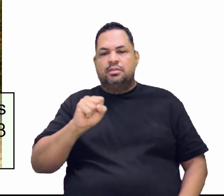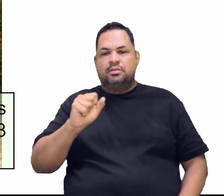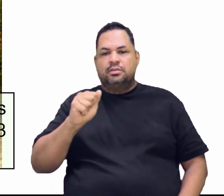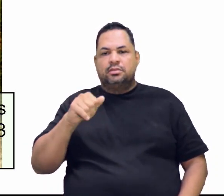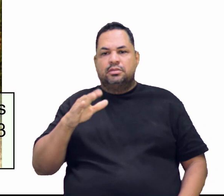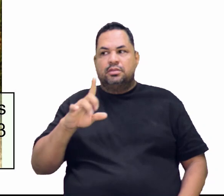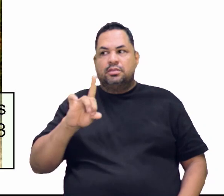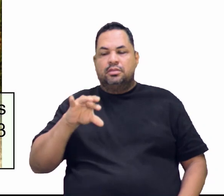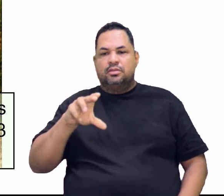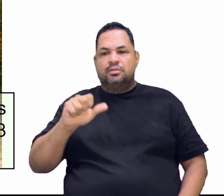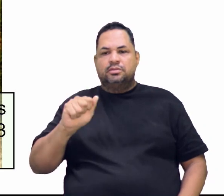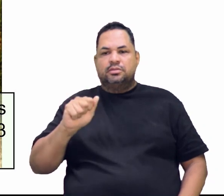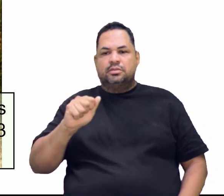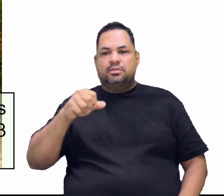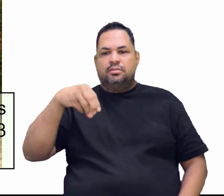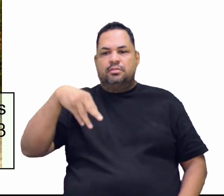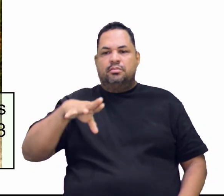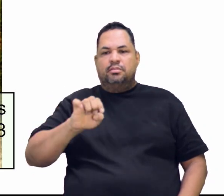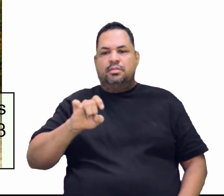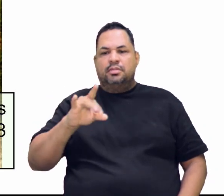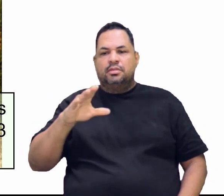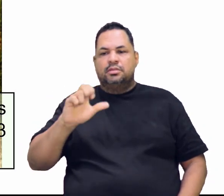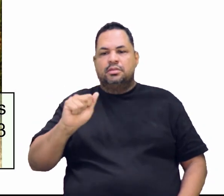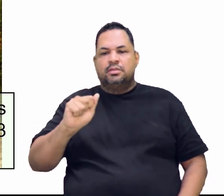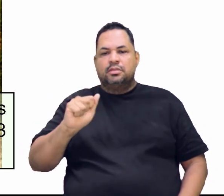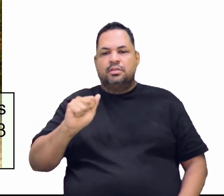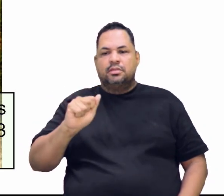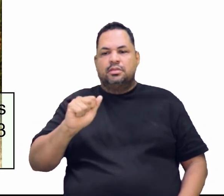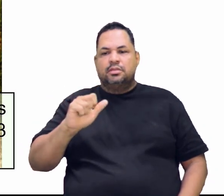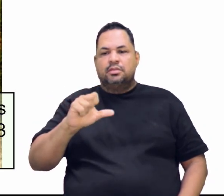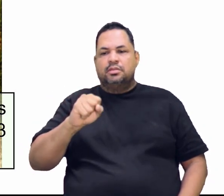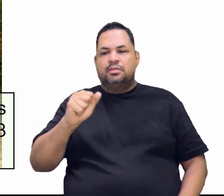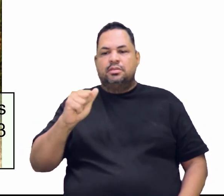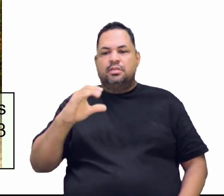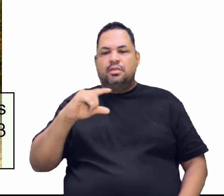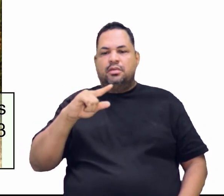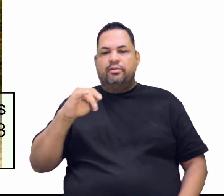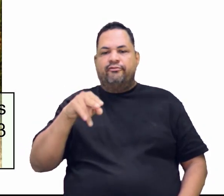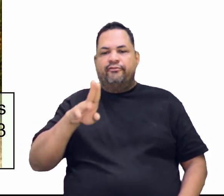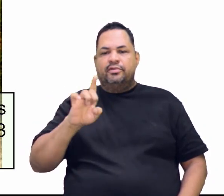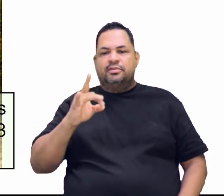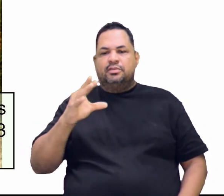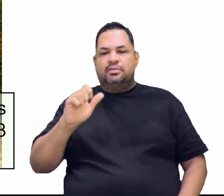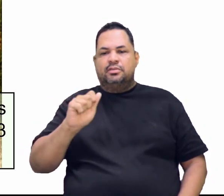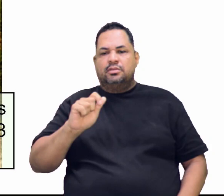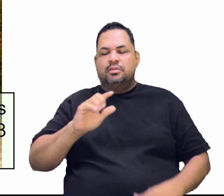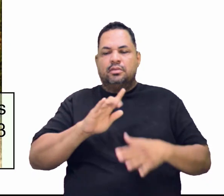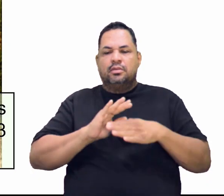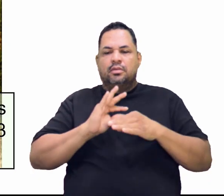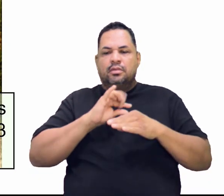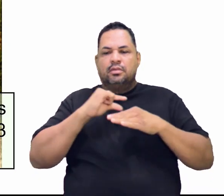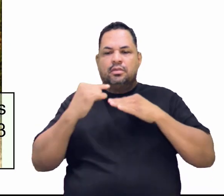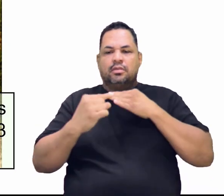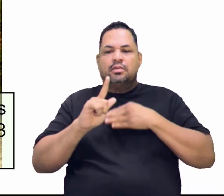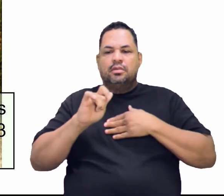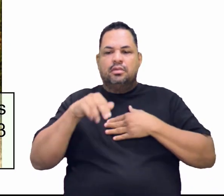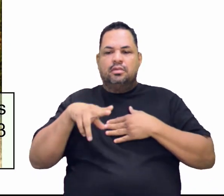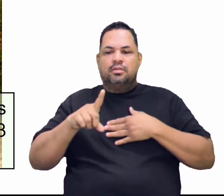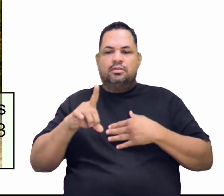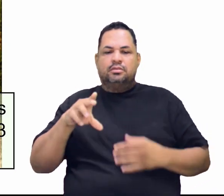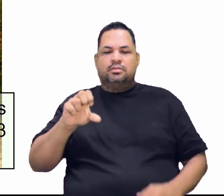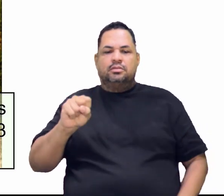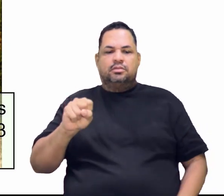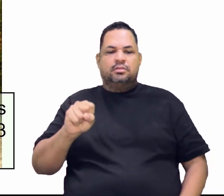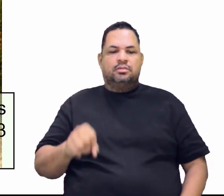Jamaica, Santa Lúcia, Martinica, São Vicente, Guianas